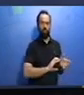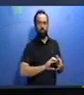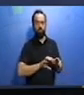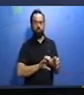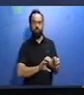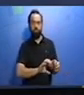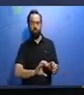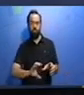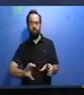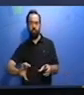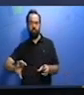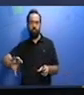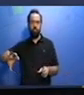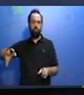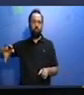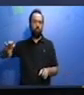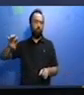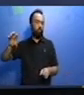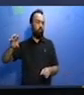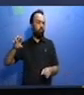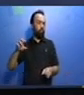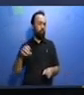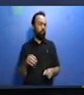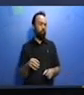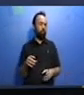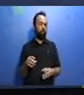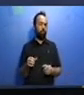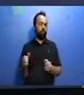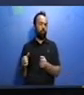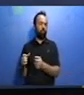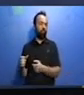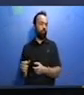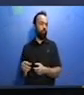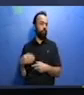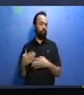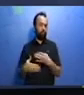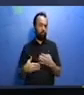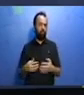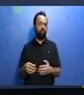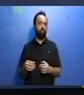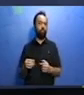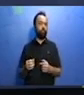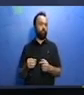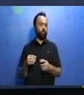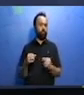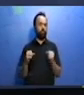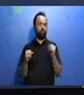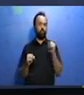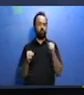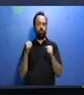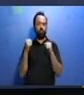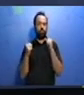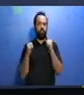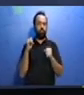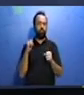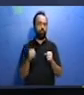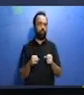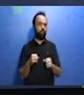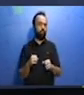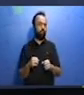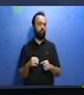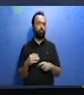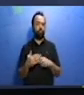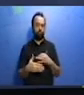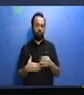portos de embarque. Depois é transportado em grandes petroleiros até terminais para o seu armazenamento.